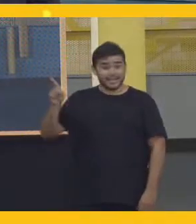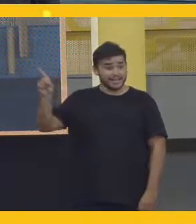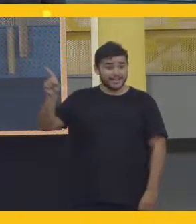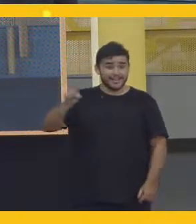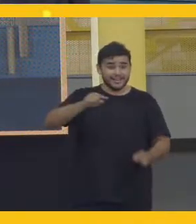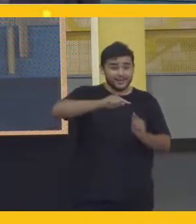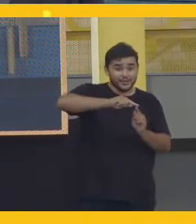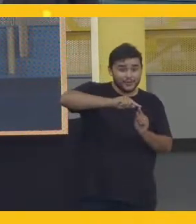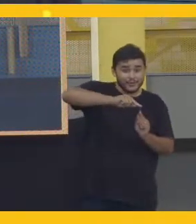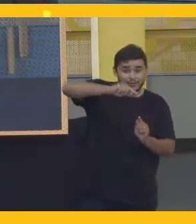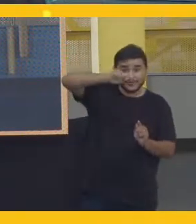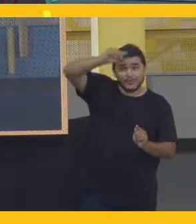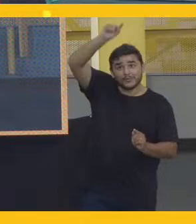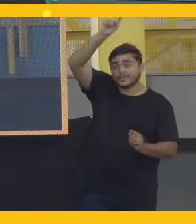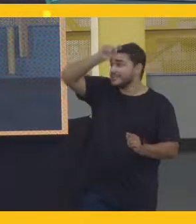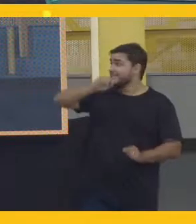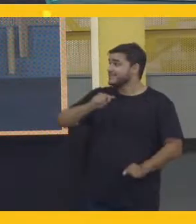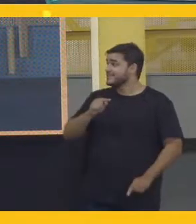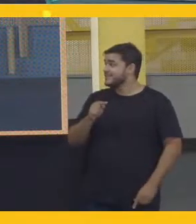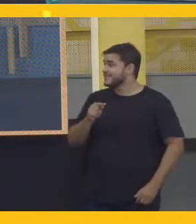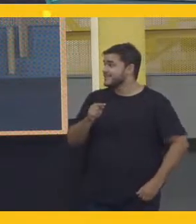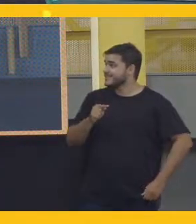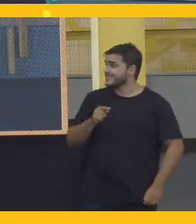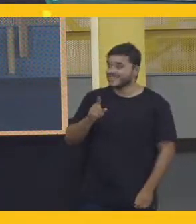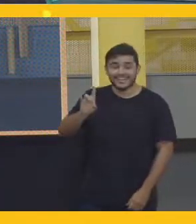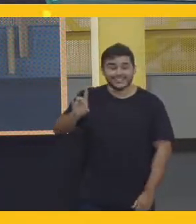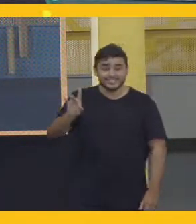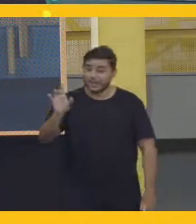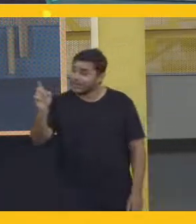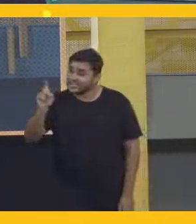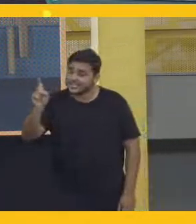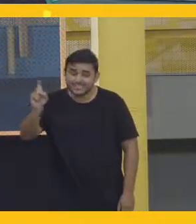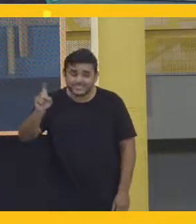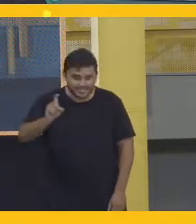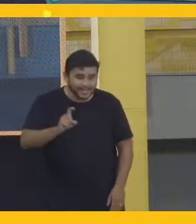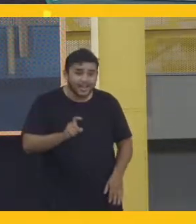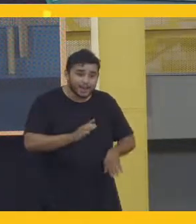pareça, o que você está vendo é desodorante para os pés,